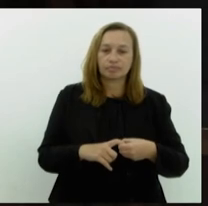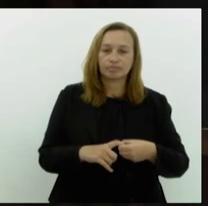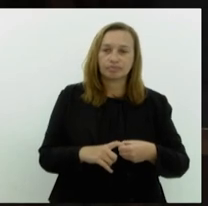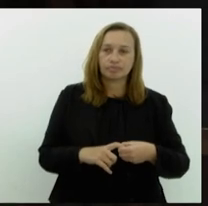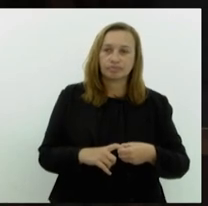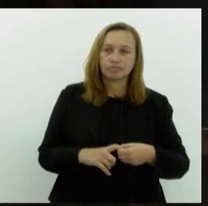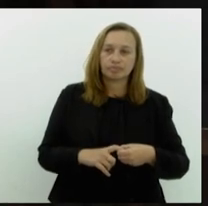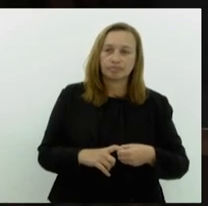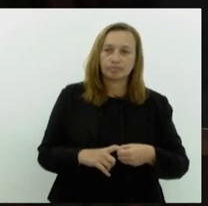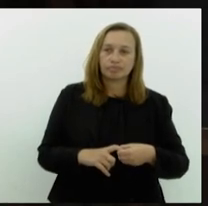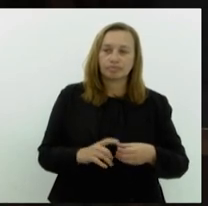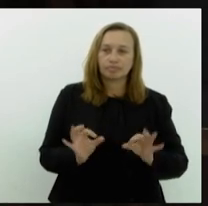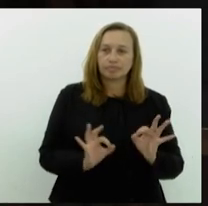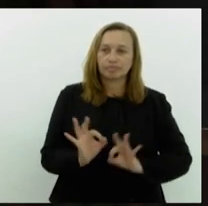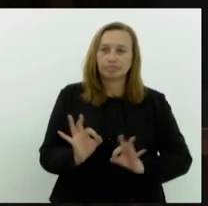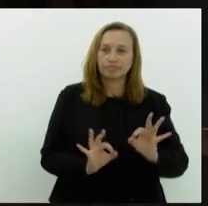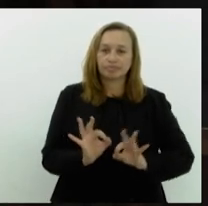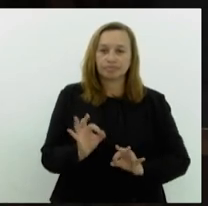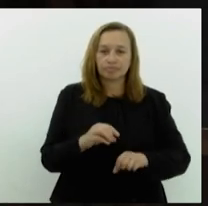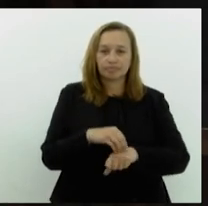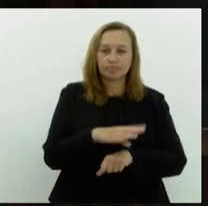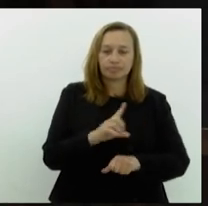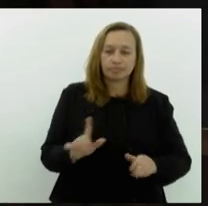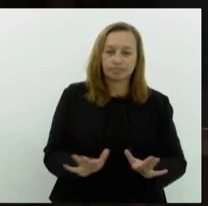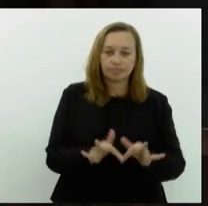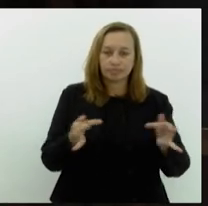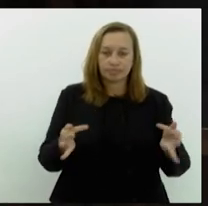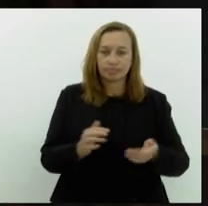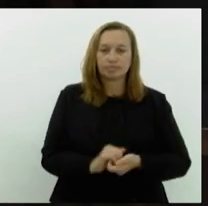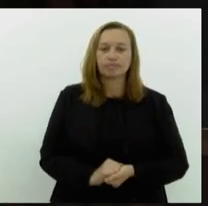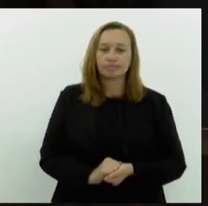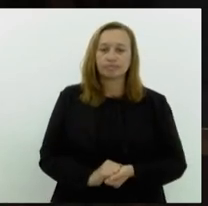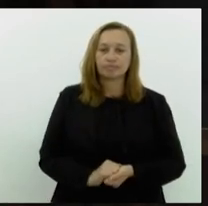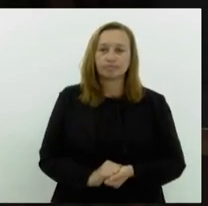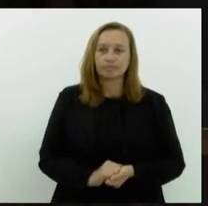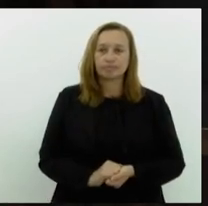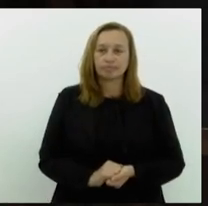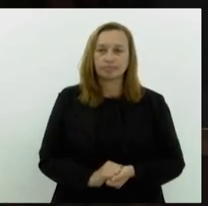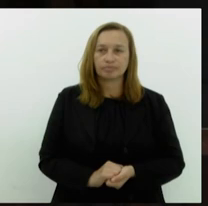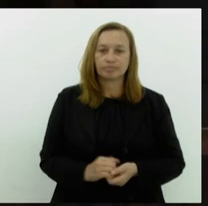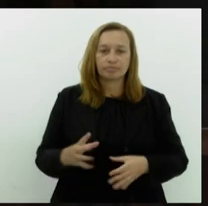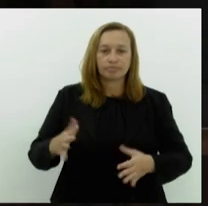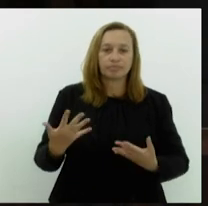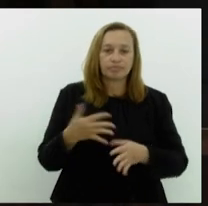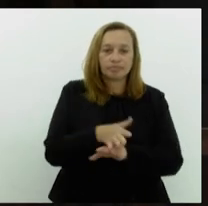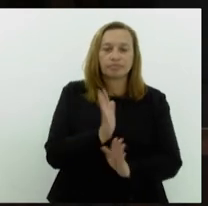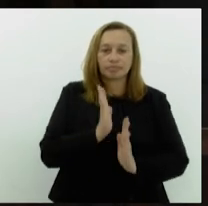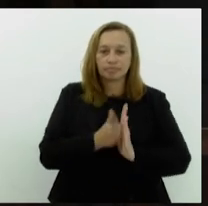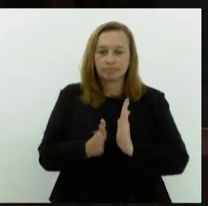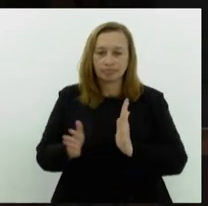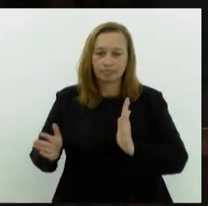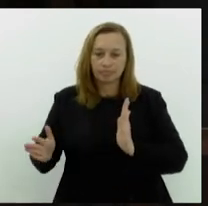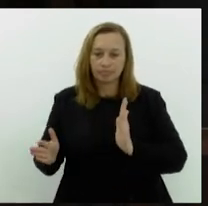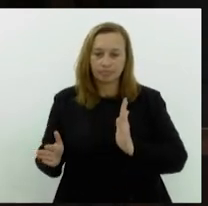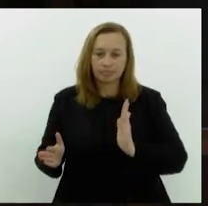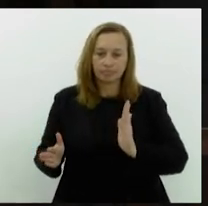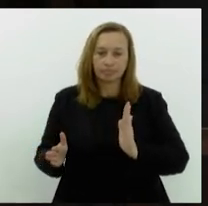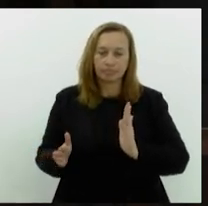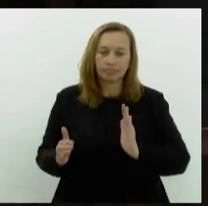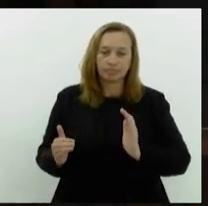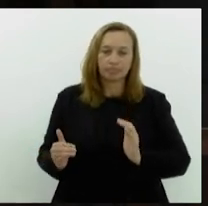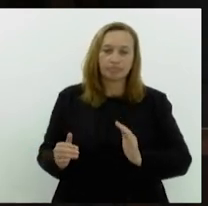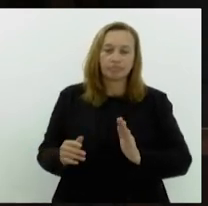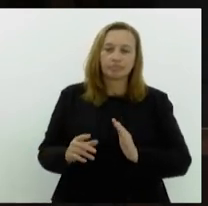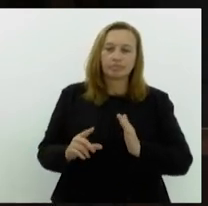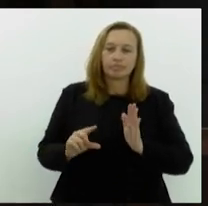para elaborar a indicação simples. Inclusão na hora do dia, de acordo com o